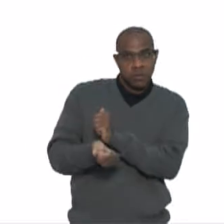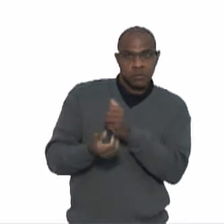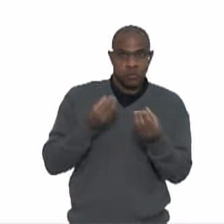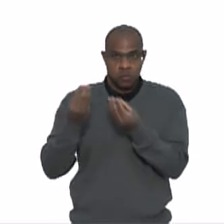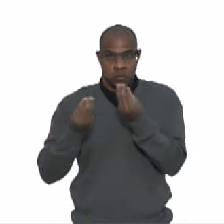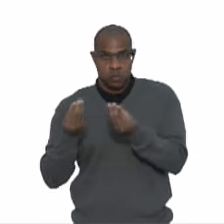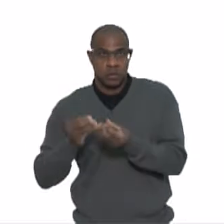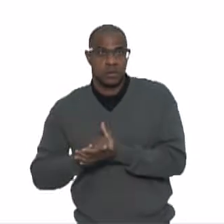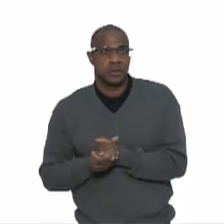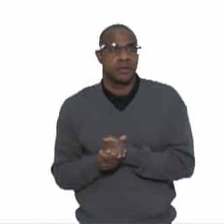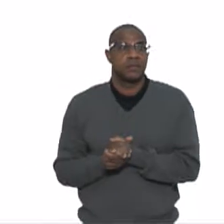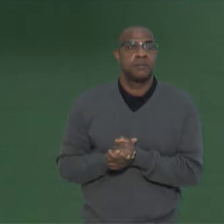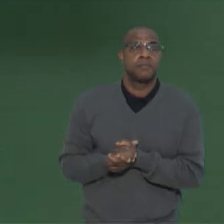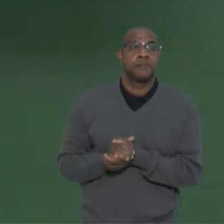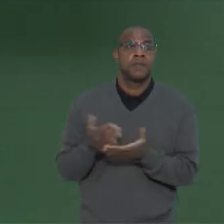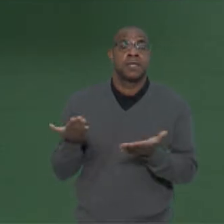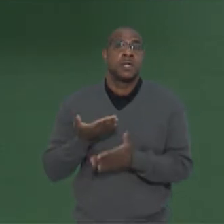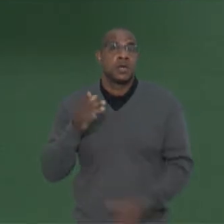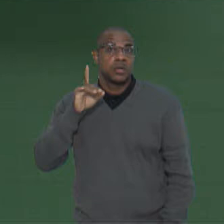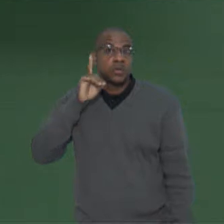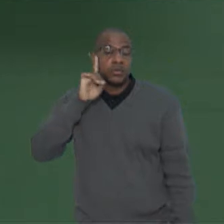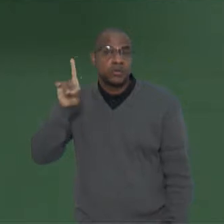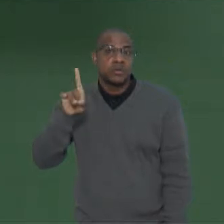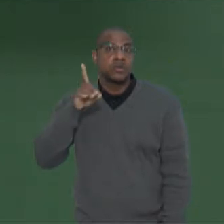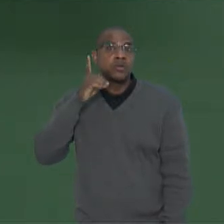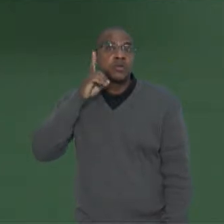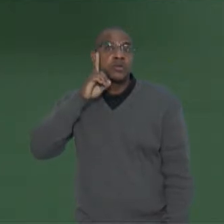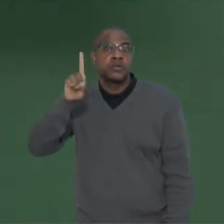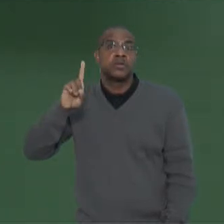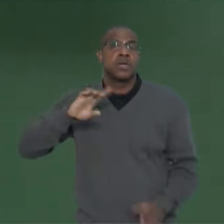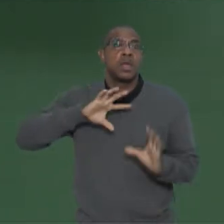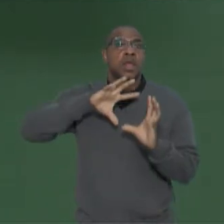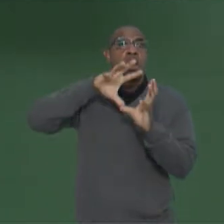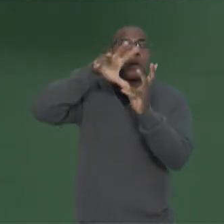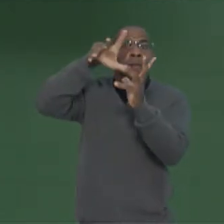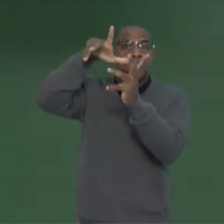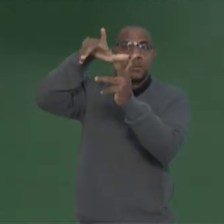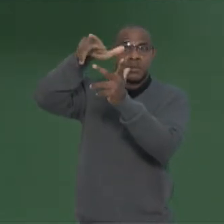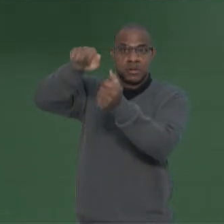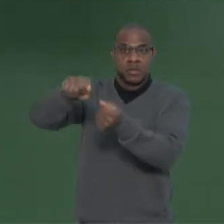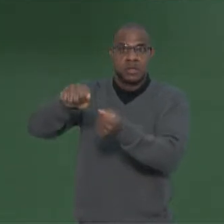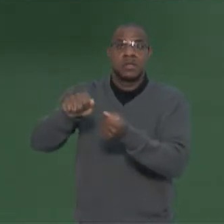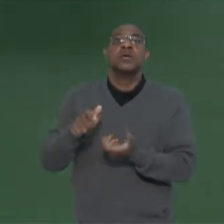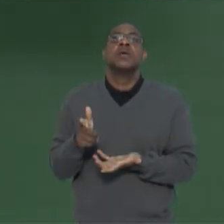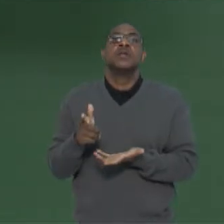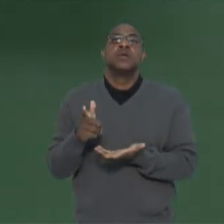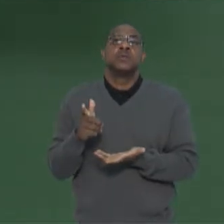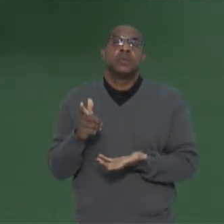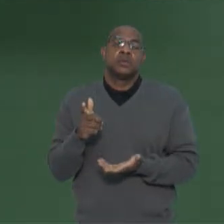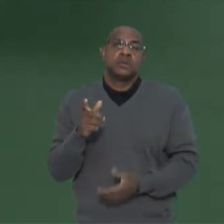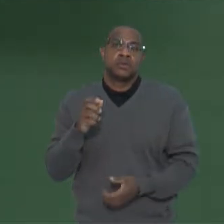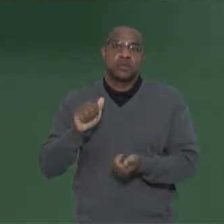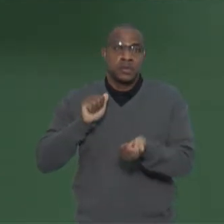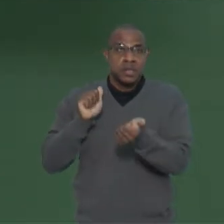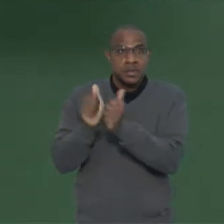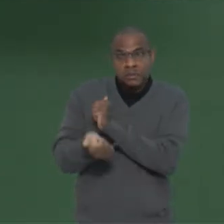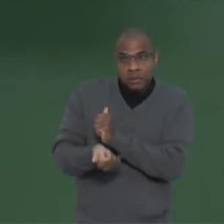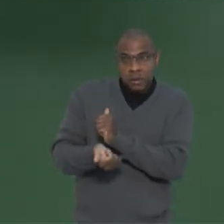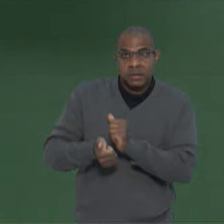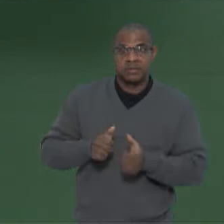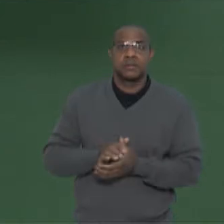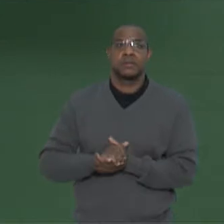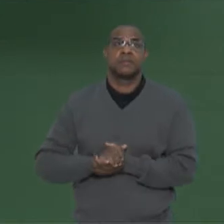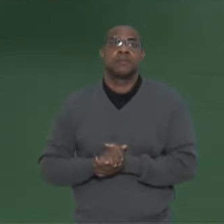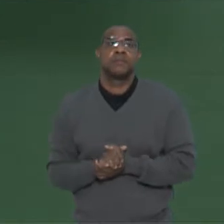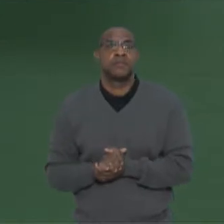Então, este dia, que é chamado de Dia Internacional del Deporte, para el Desarrollo y la